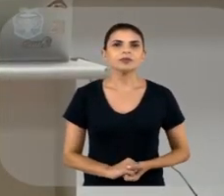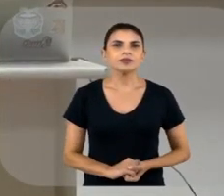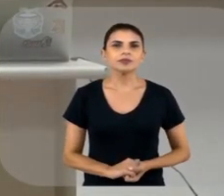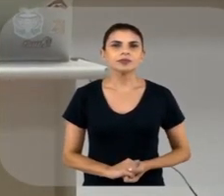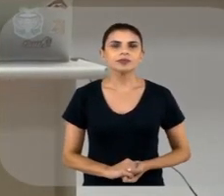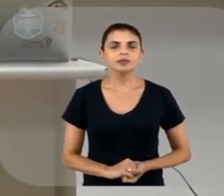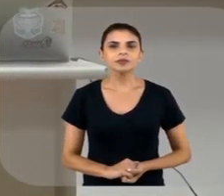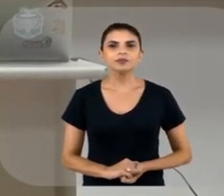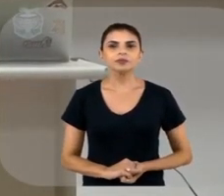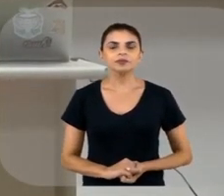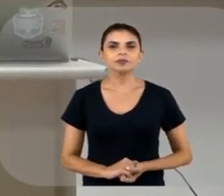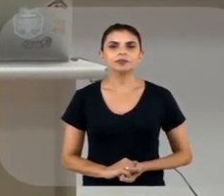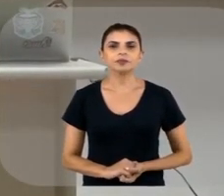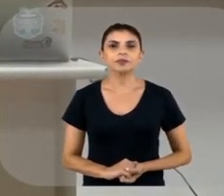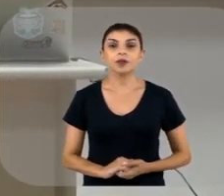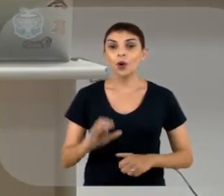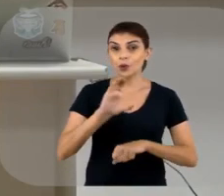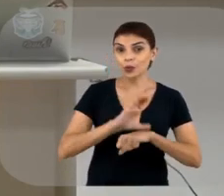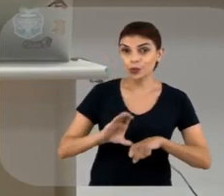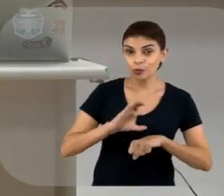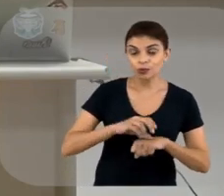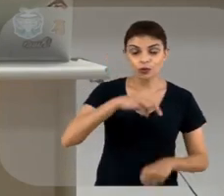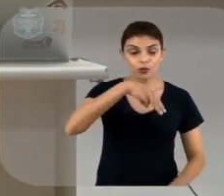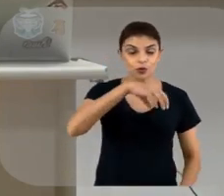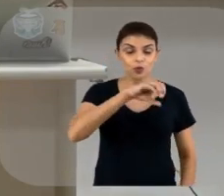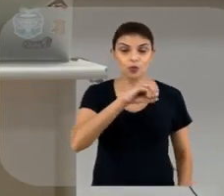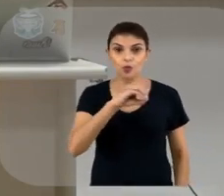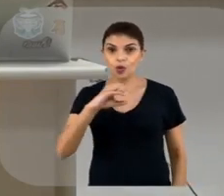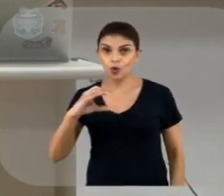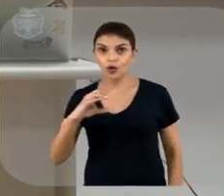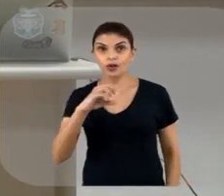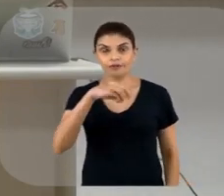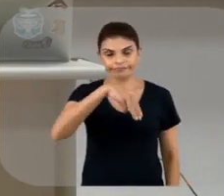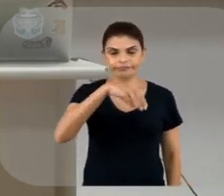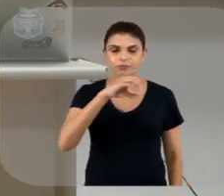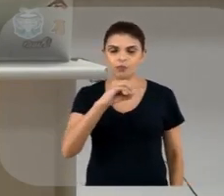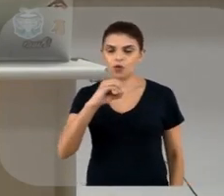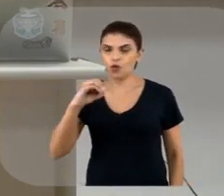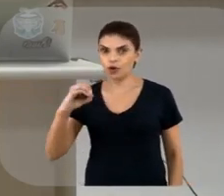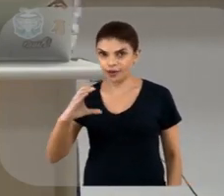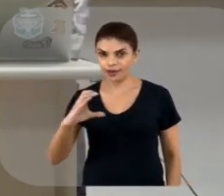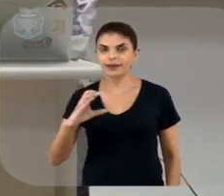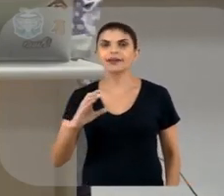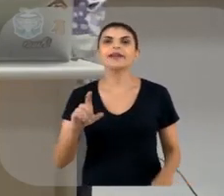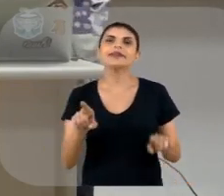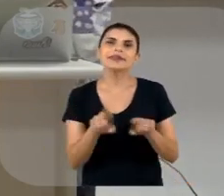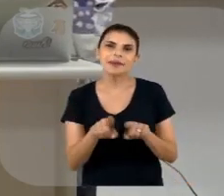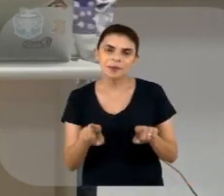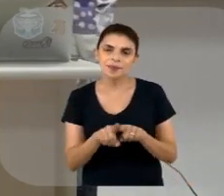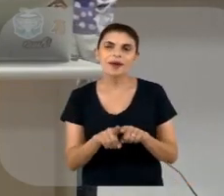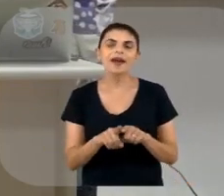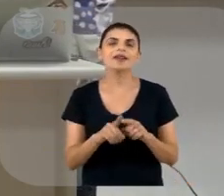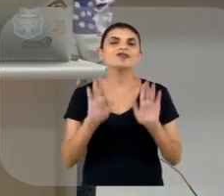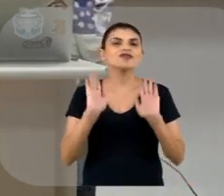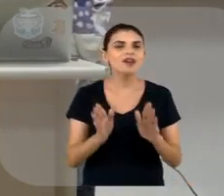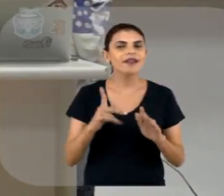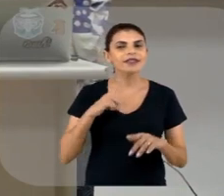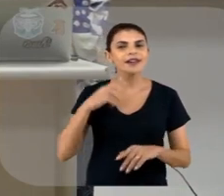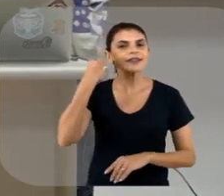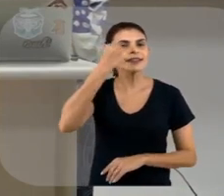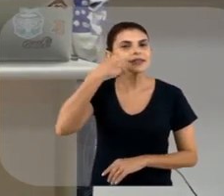Então, né, acho que também ainda, pegando um pouquinho de carona, no que